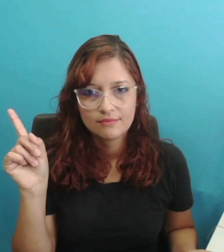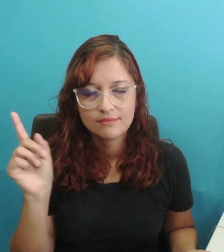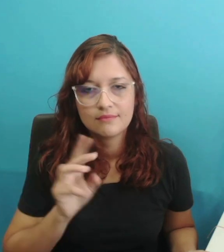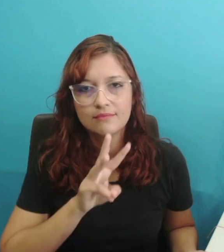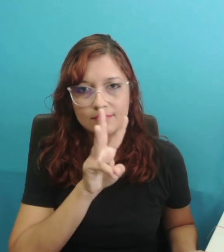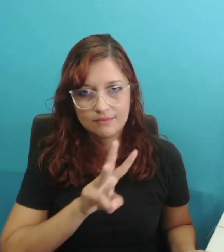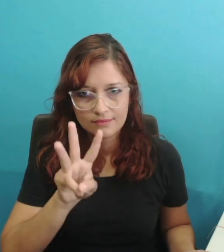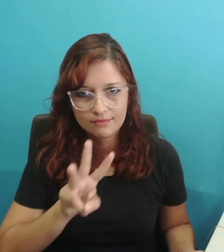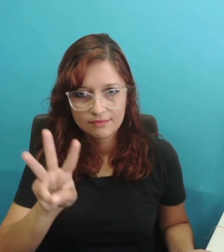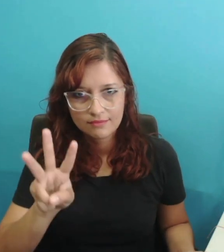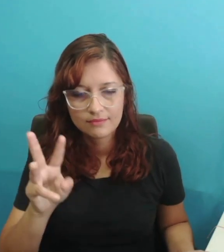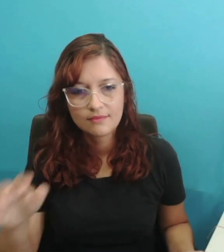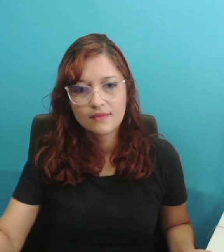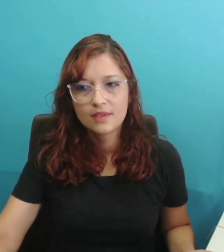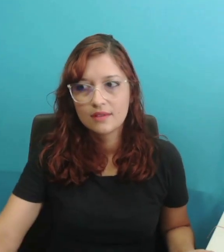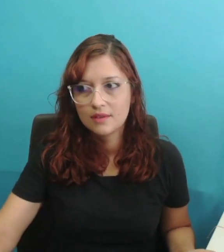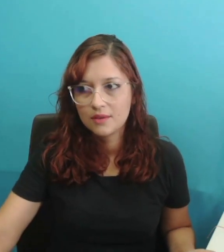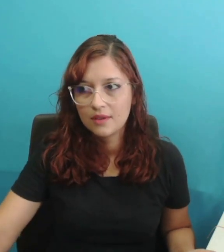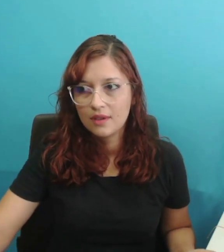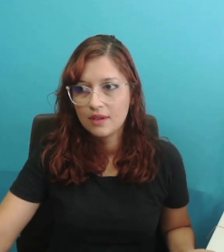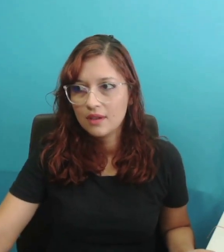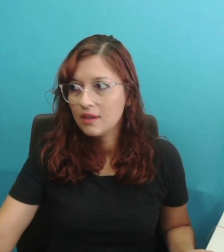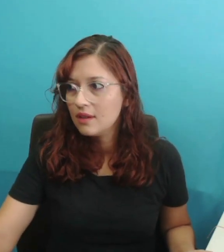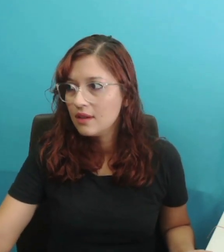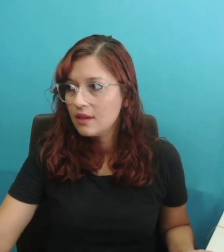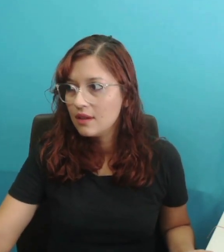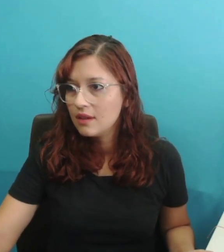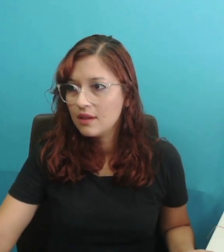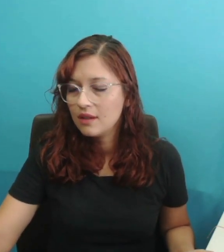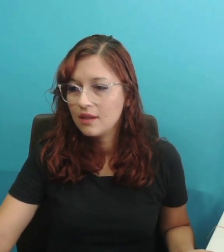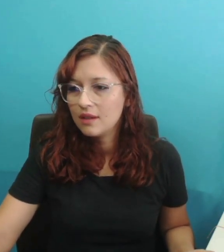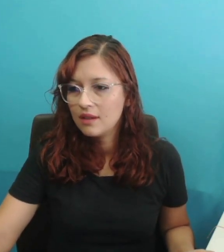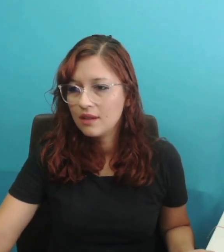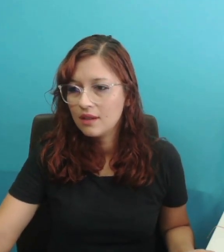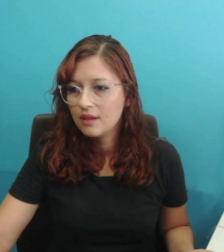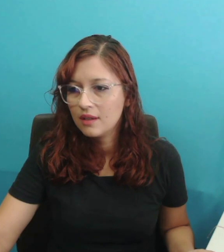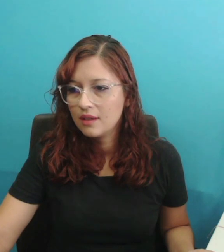Tá vendo, ó? O site.